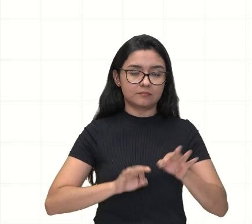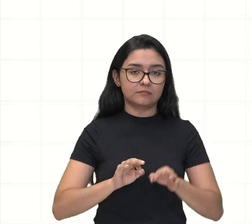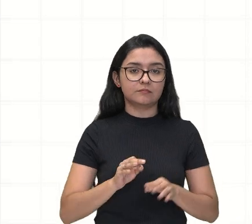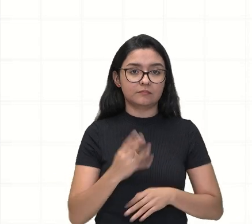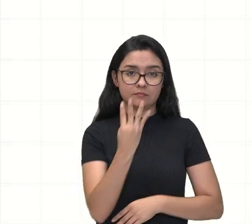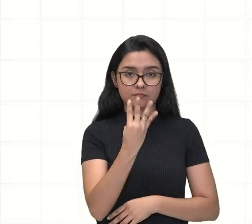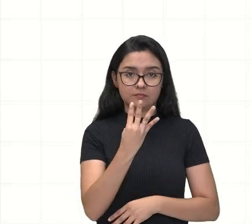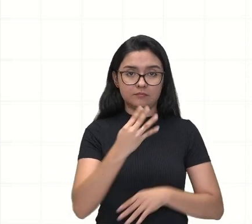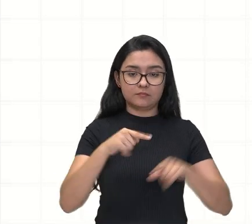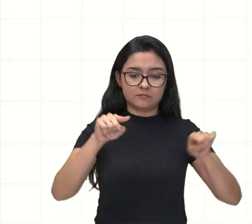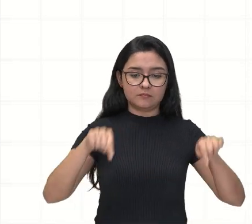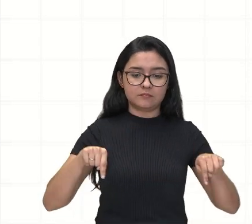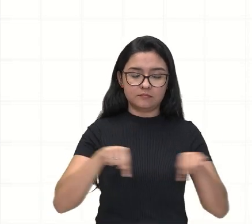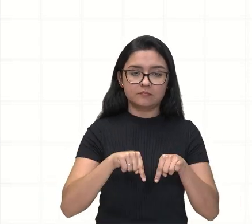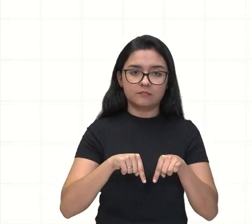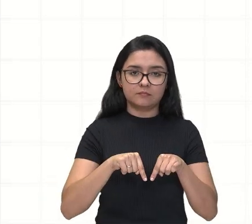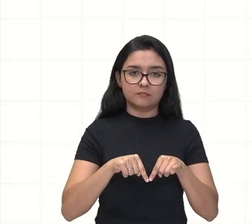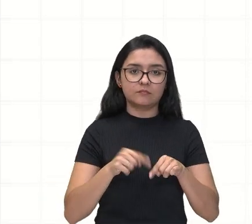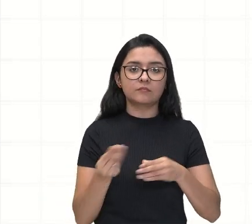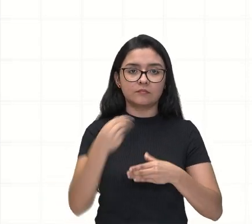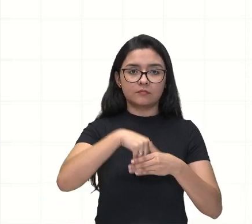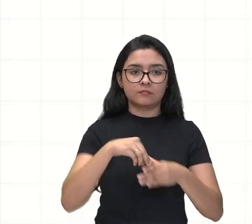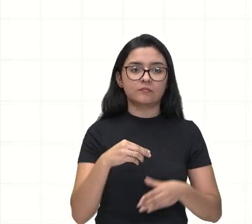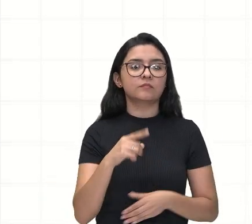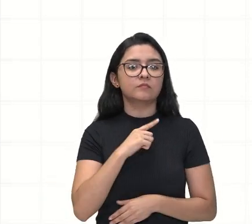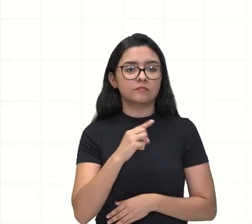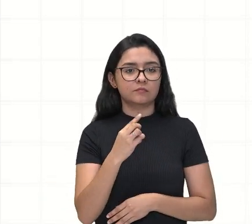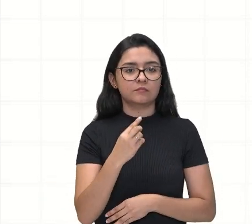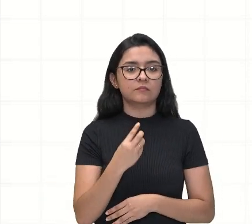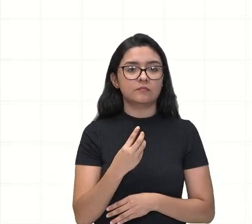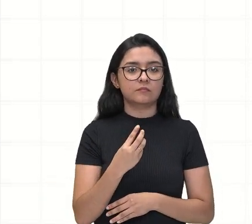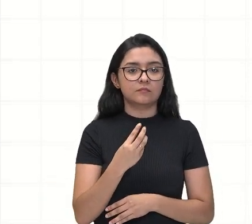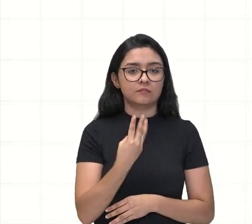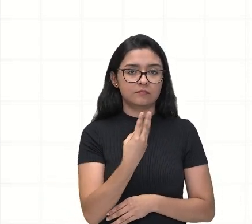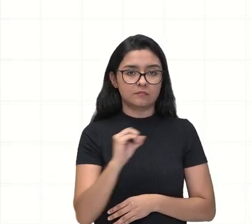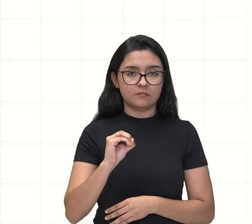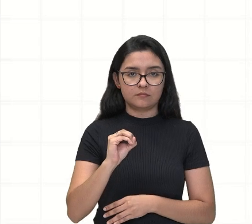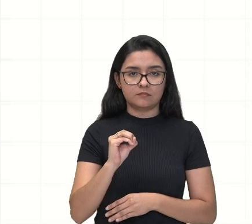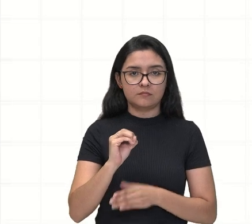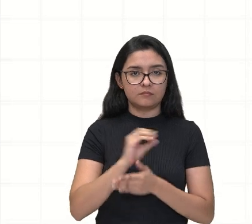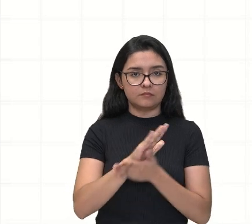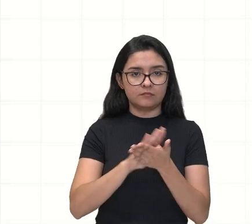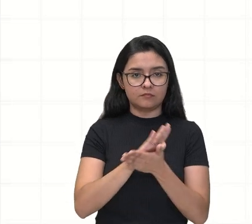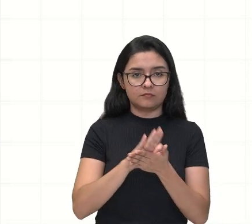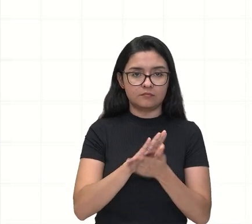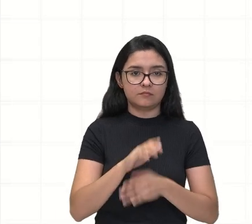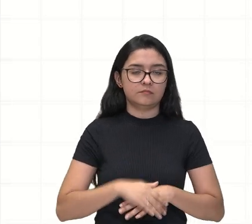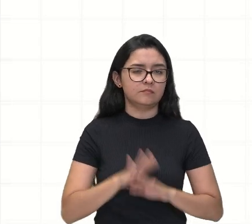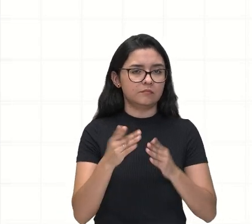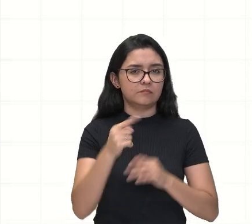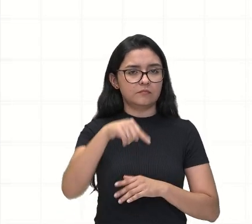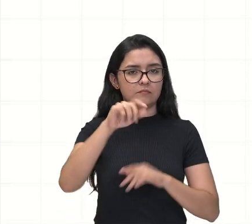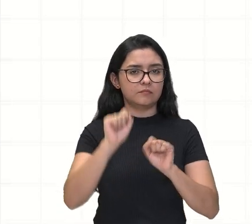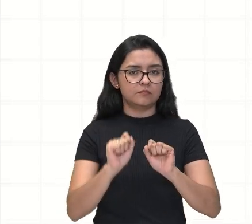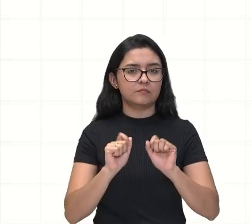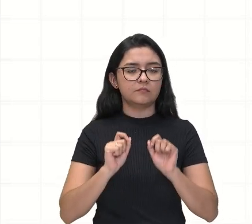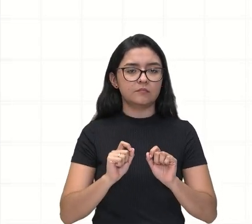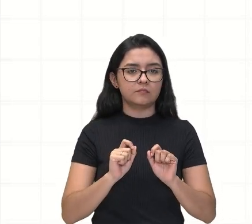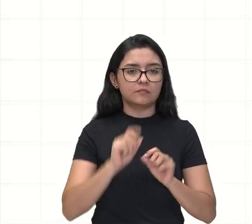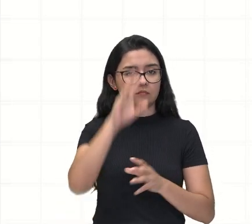caixas com 30 brigadeiros. Você pode interpretar da seguinte maneira, 4 vezes